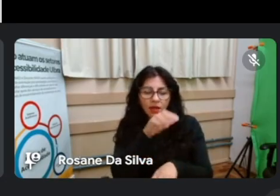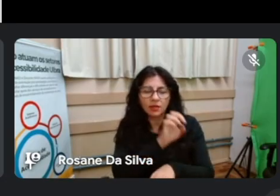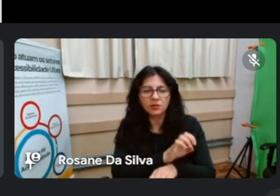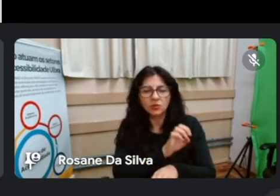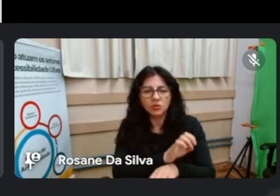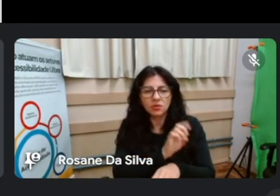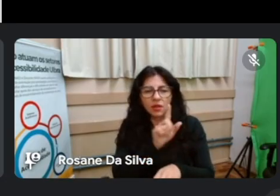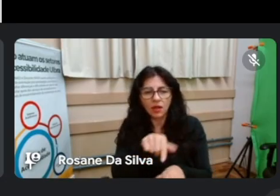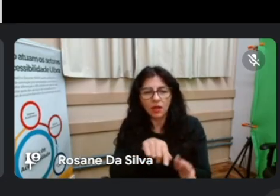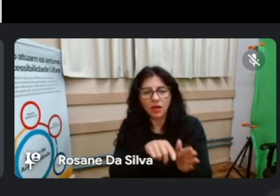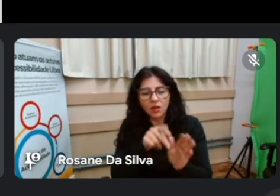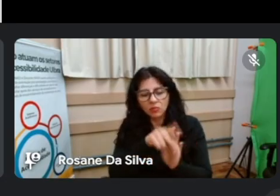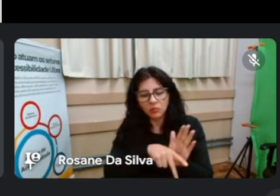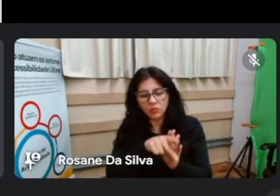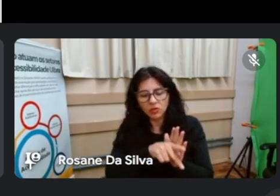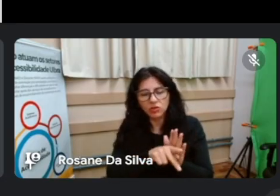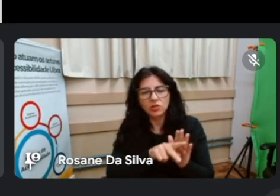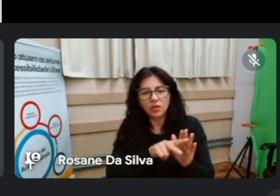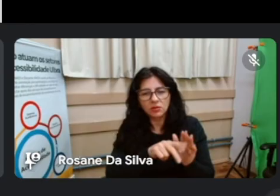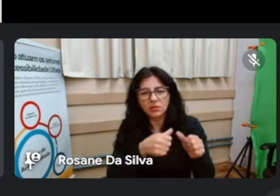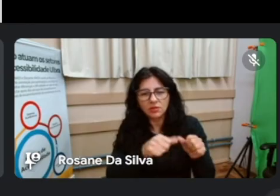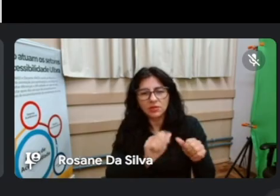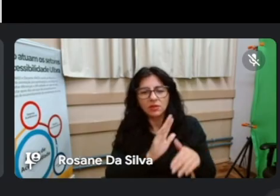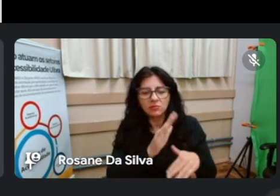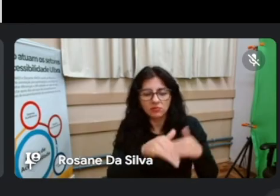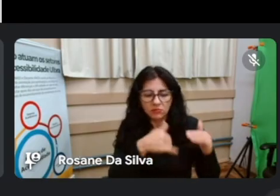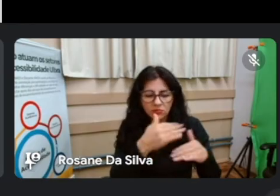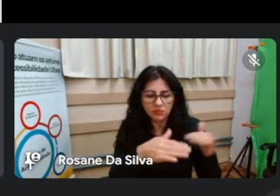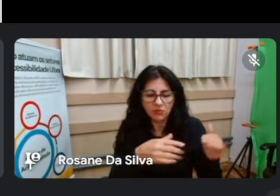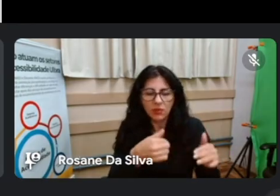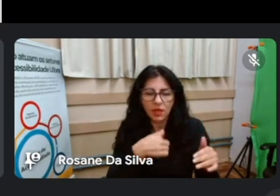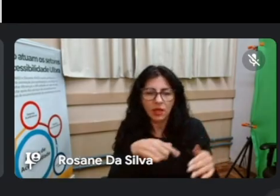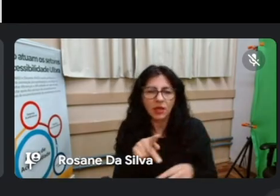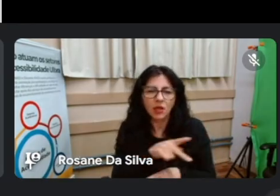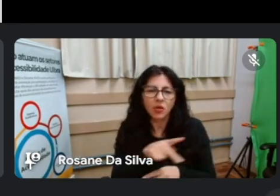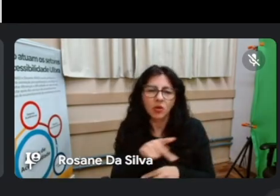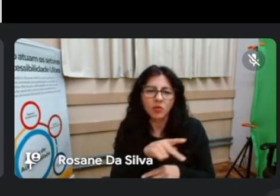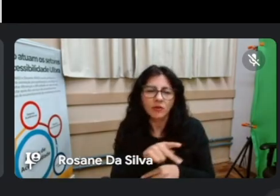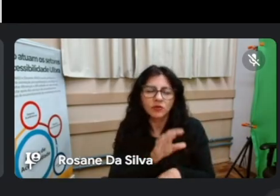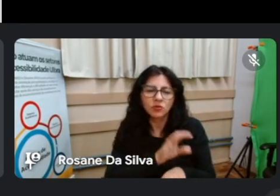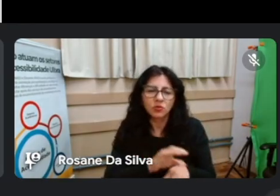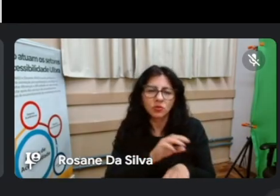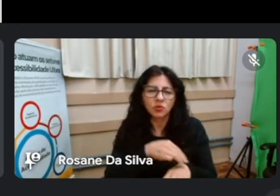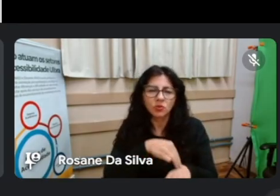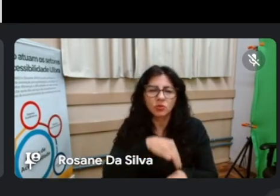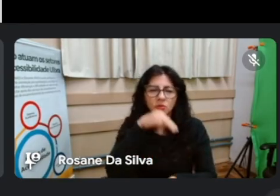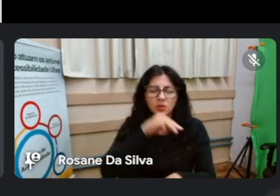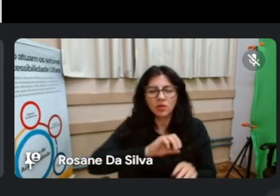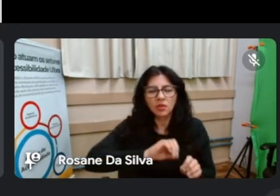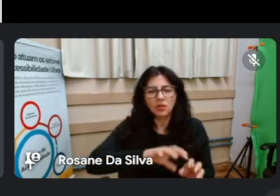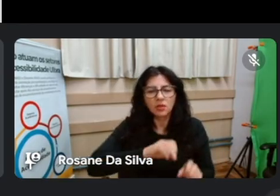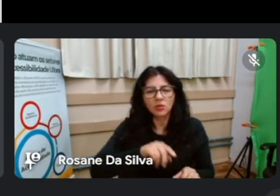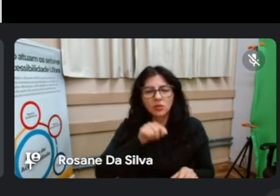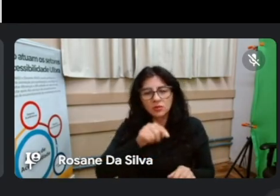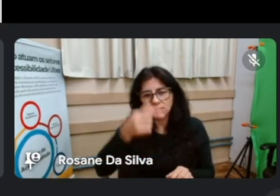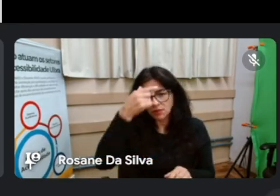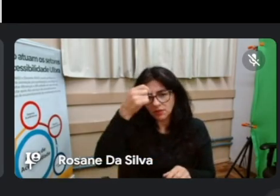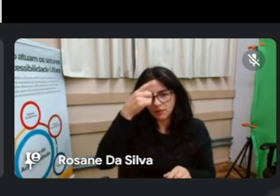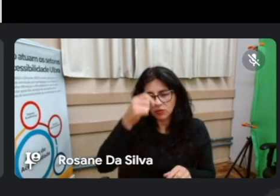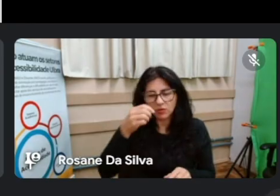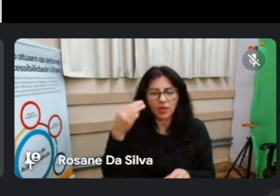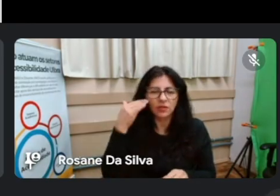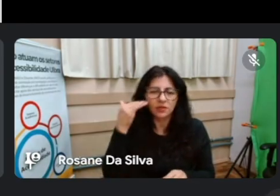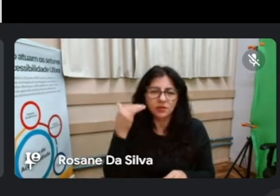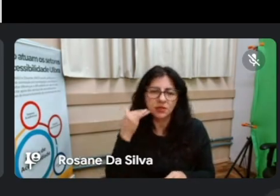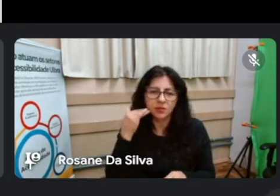projeto que vinha se desenvolvendo Enquanto eu fui eh professor do do curso de estrado em educação da Universidade Federal de Santa Maria